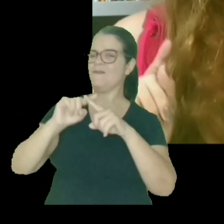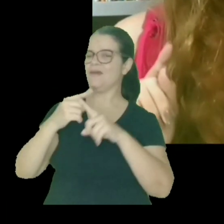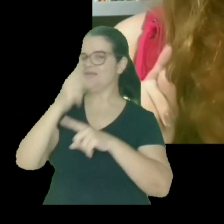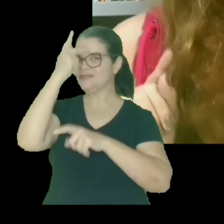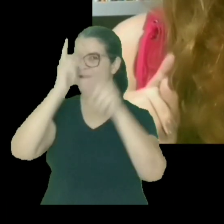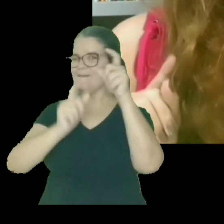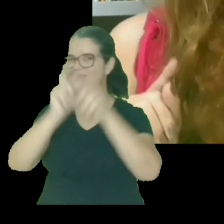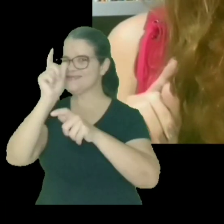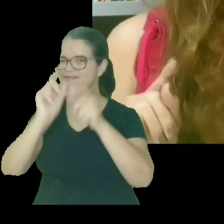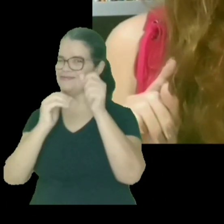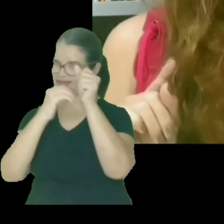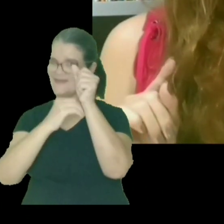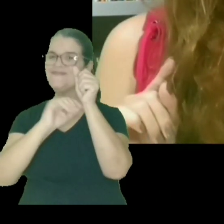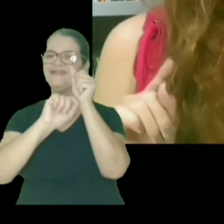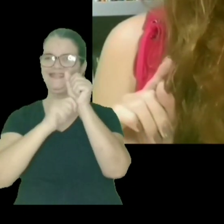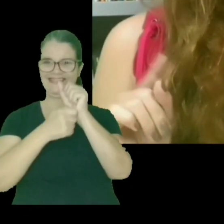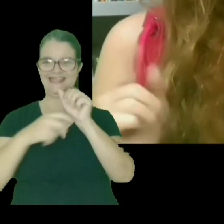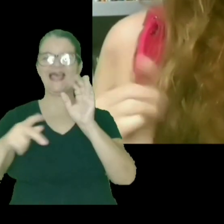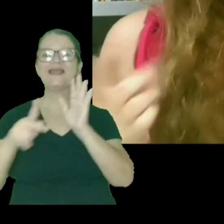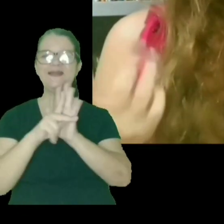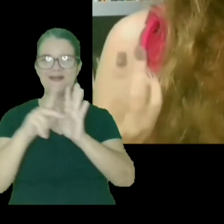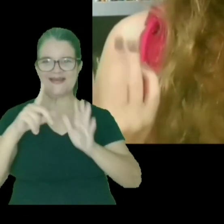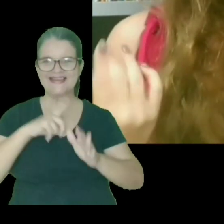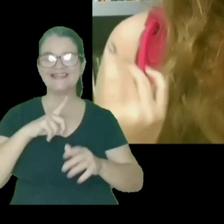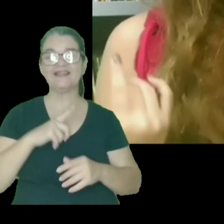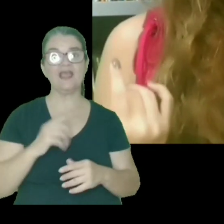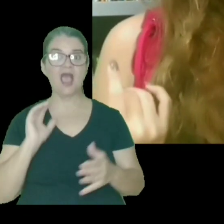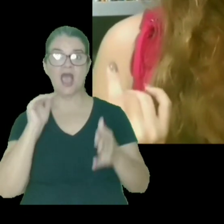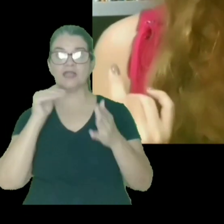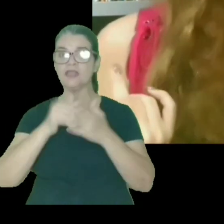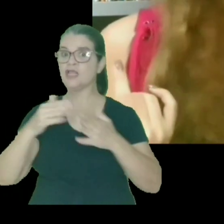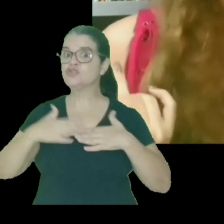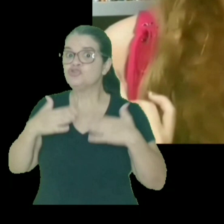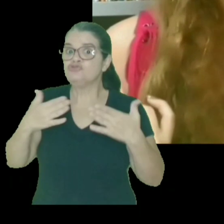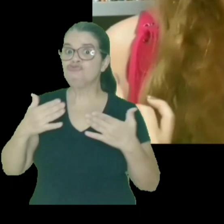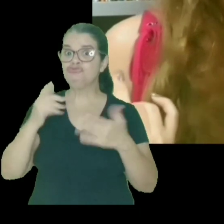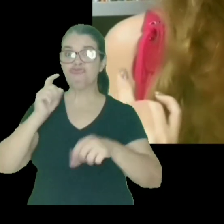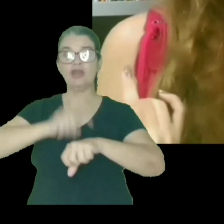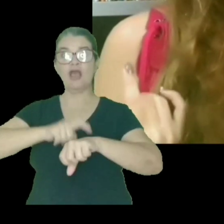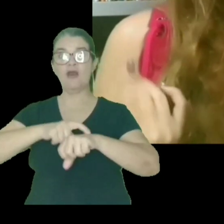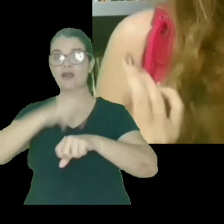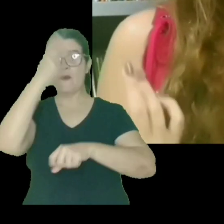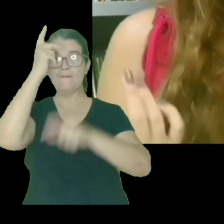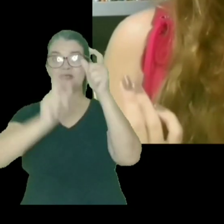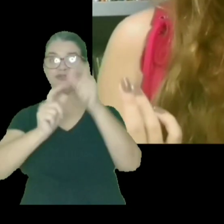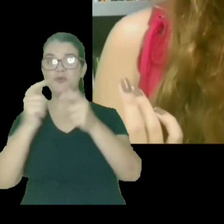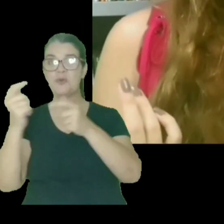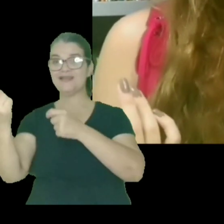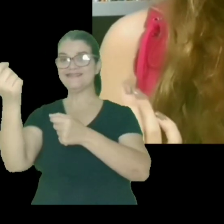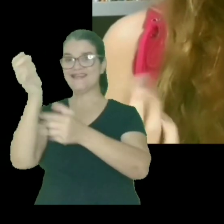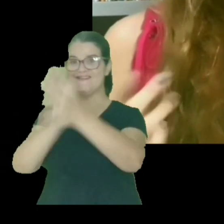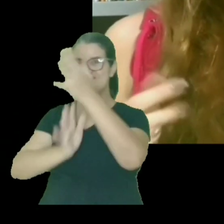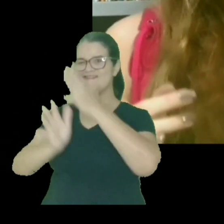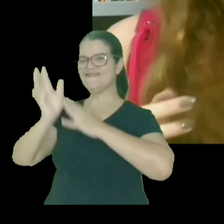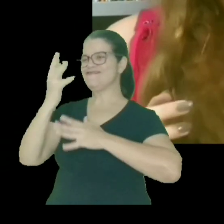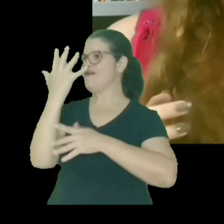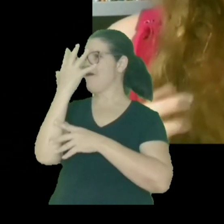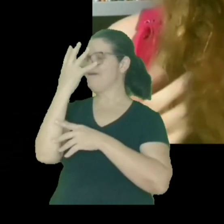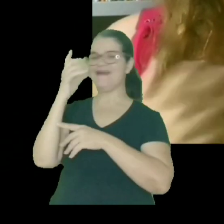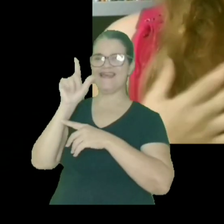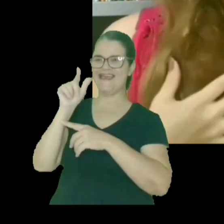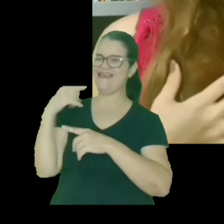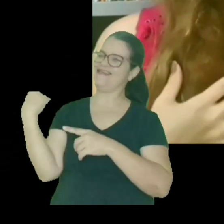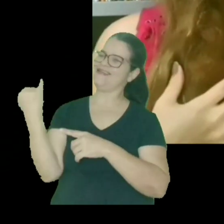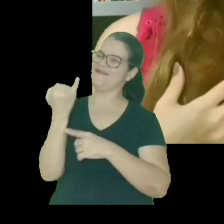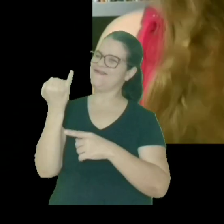seu mistério. Até meu susto com os mascarados, pois era essencial